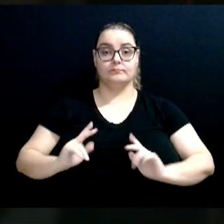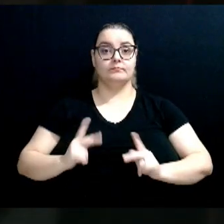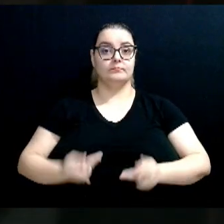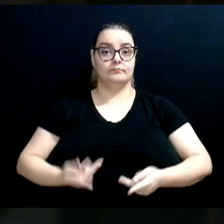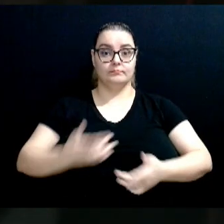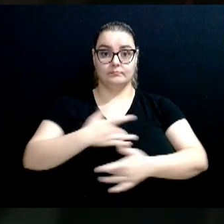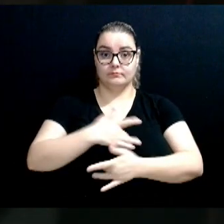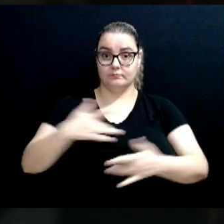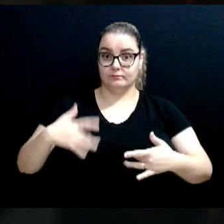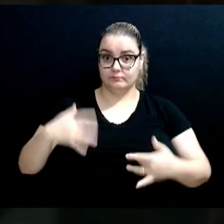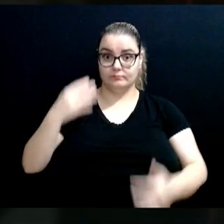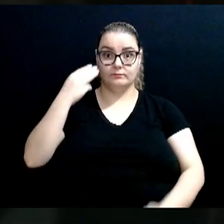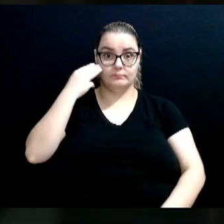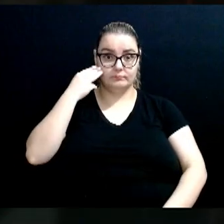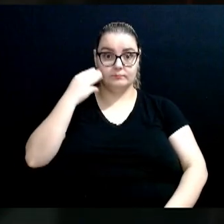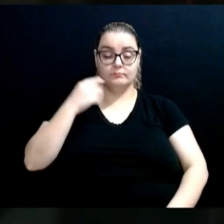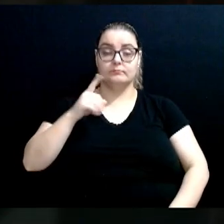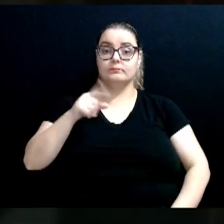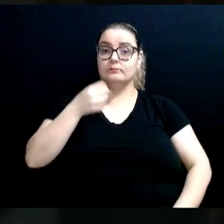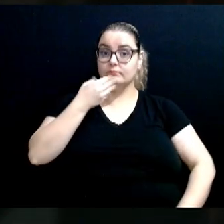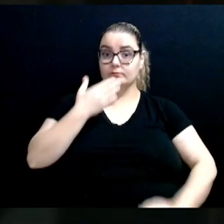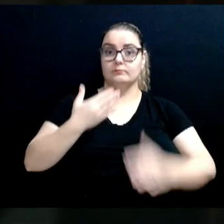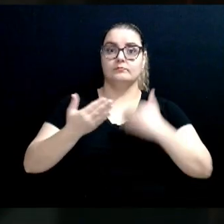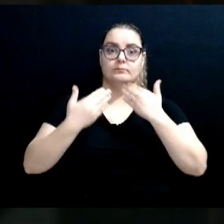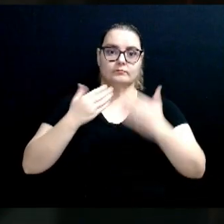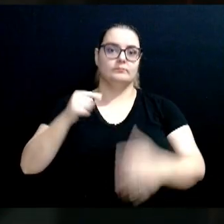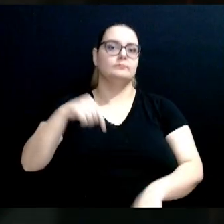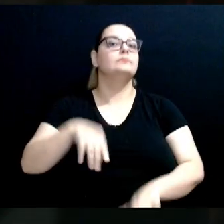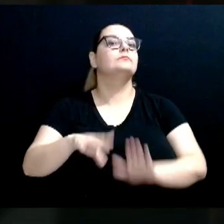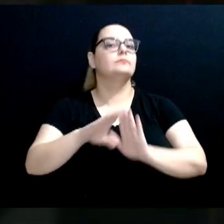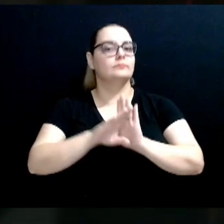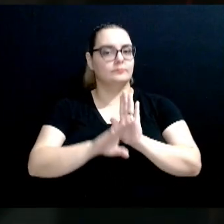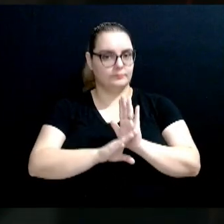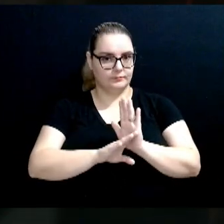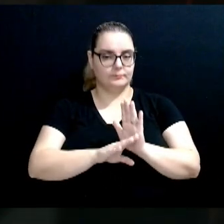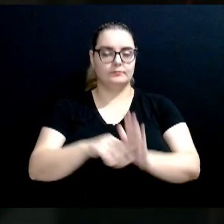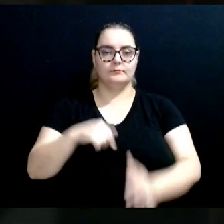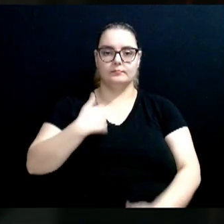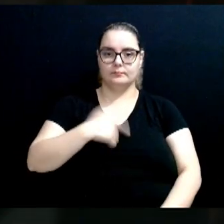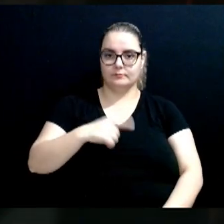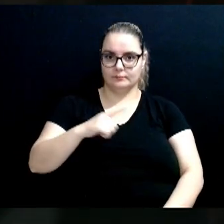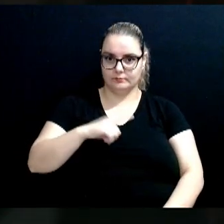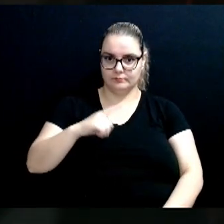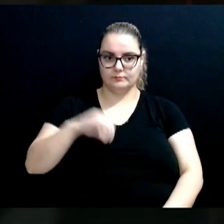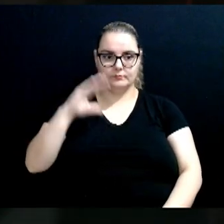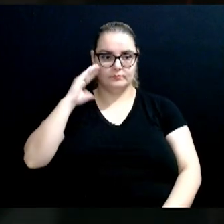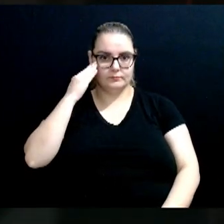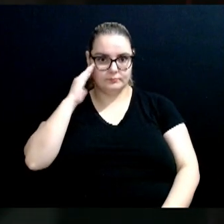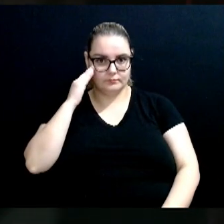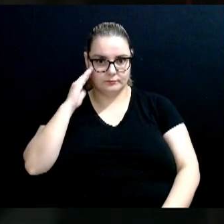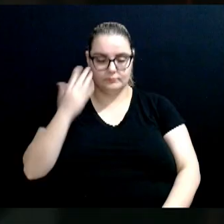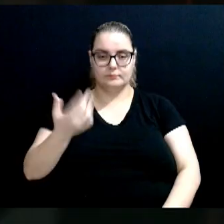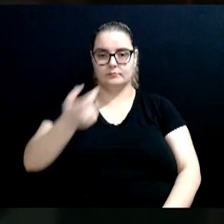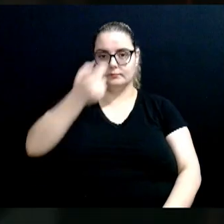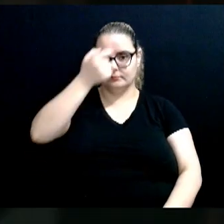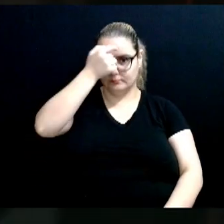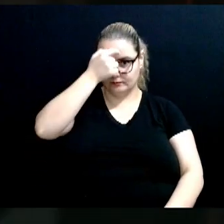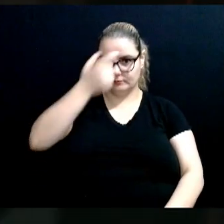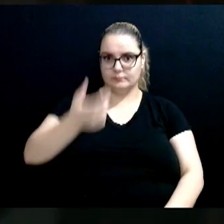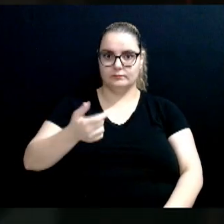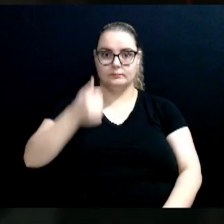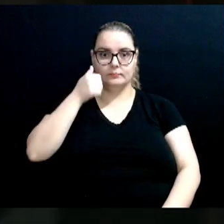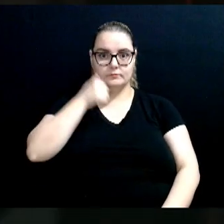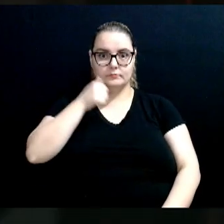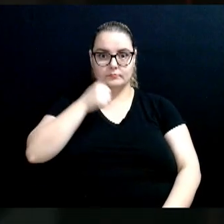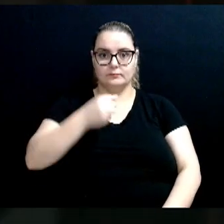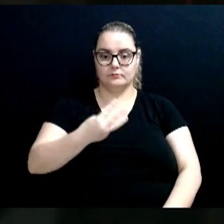Um caso muito bom para a gente conversar aqui no programa e para a gente ter entendimento e consciência. A mulher de 37